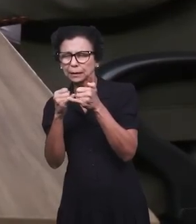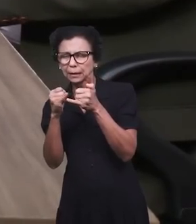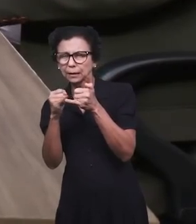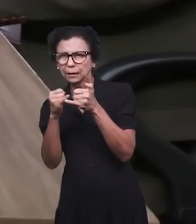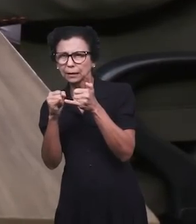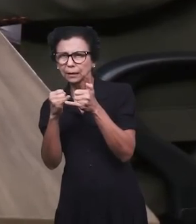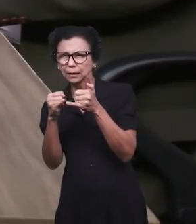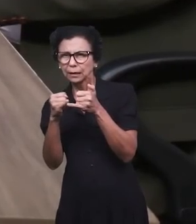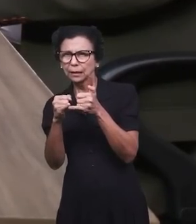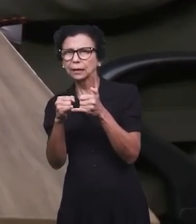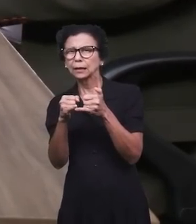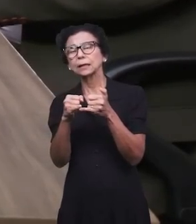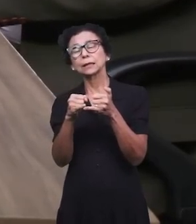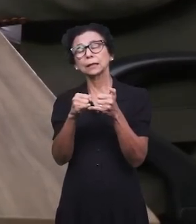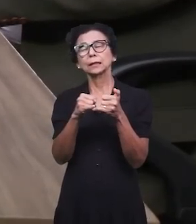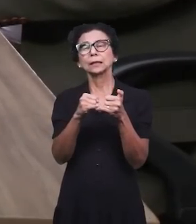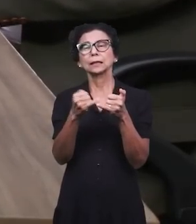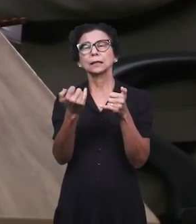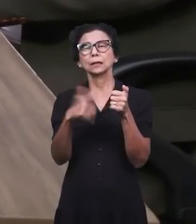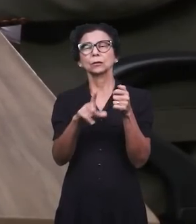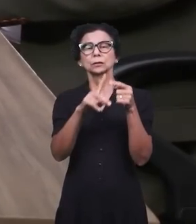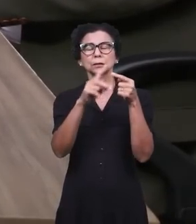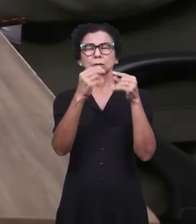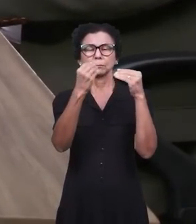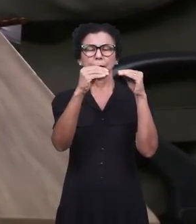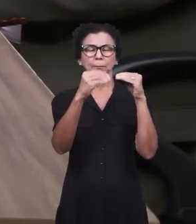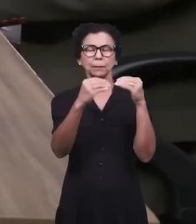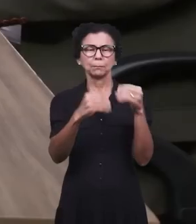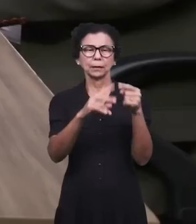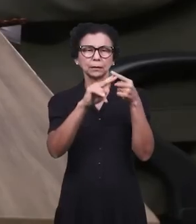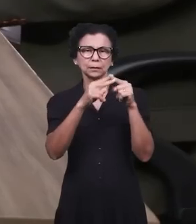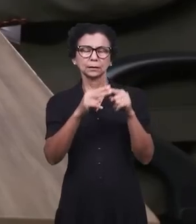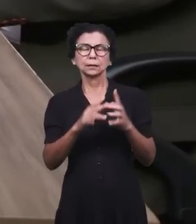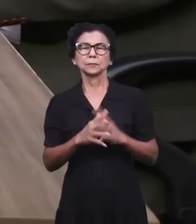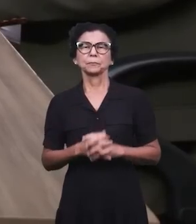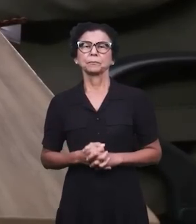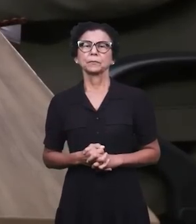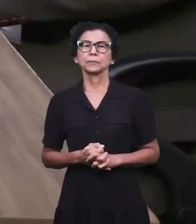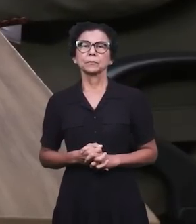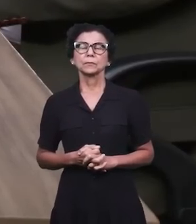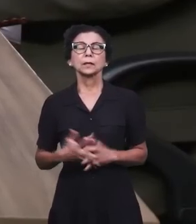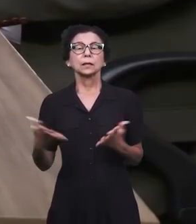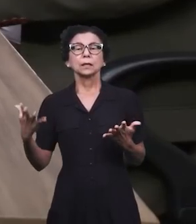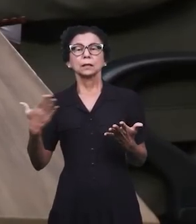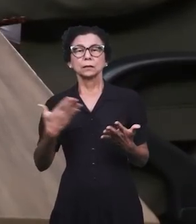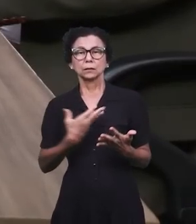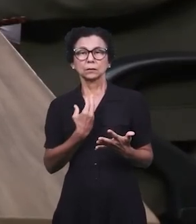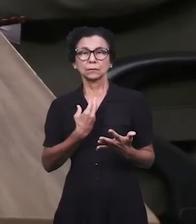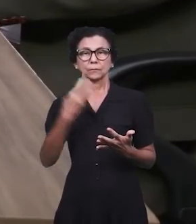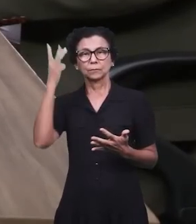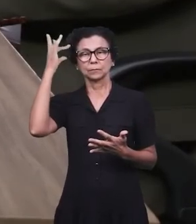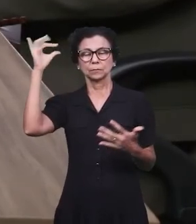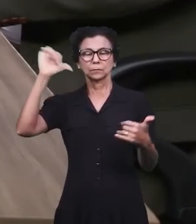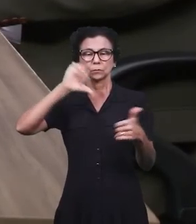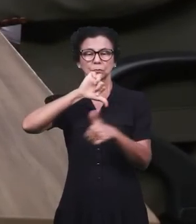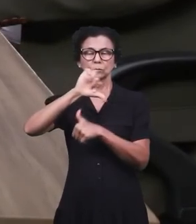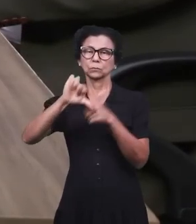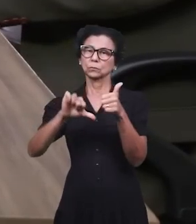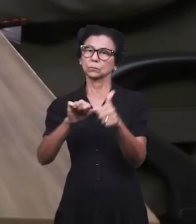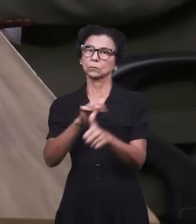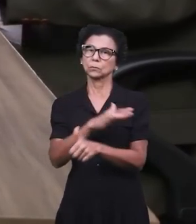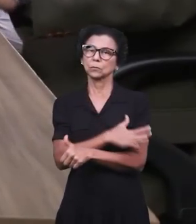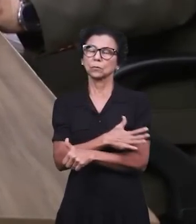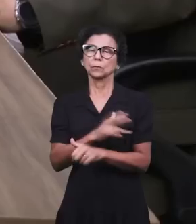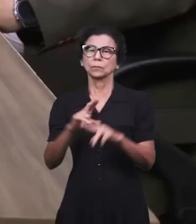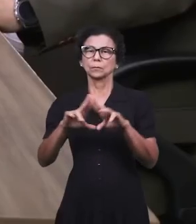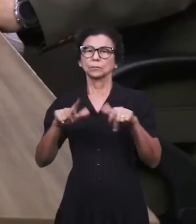eternidade, de fato vai ser restaurado, porque a palavra do Senhor, tudo se faz novo na nossa vida. A nossa vida é restaurada pela